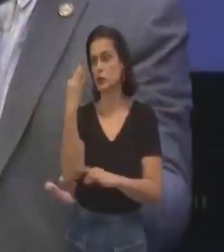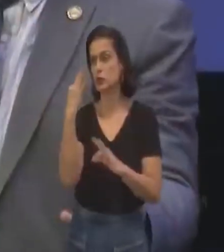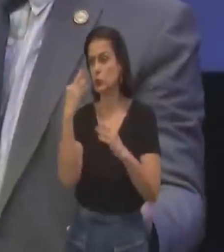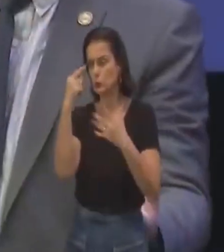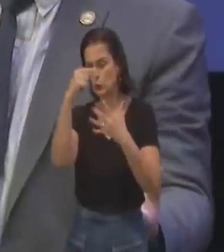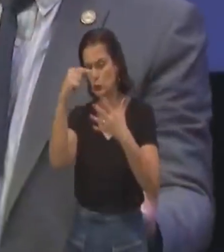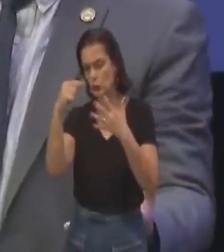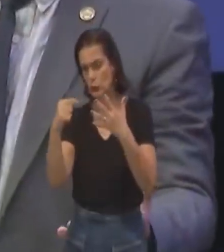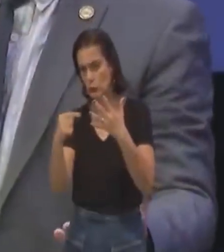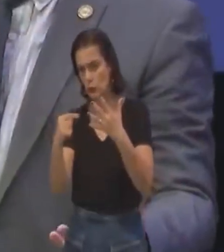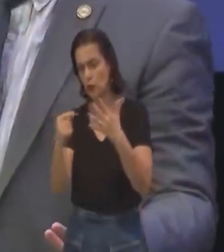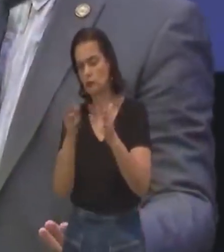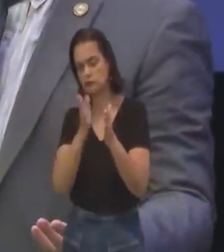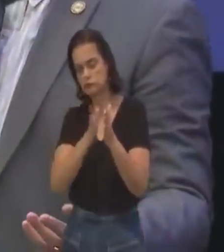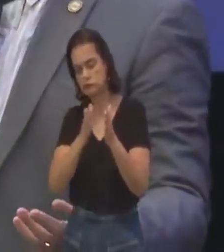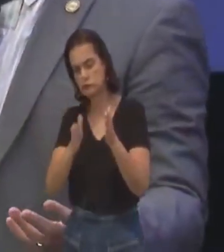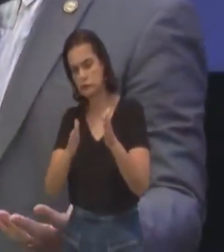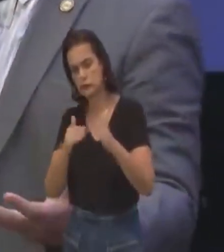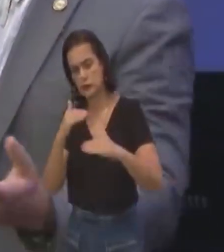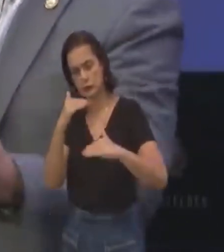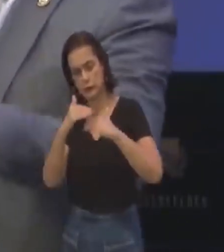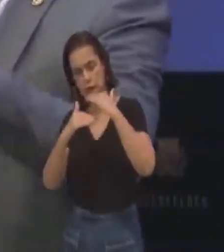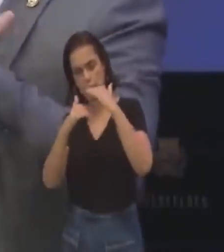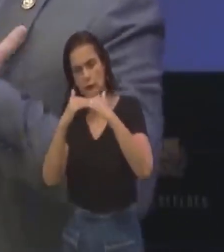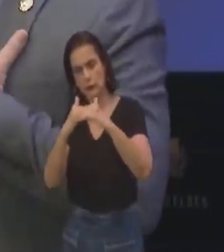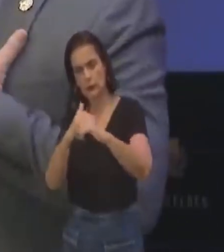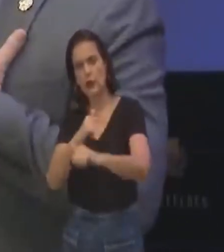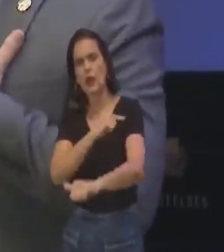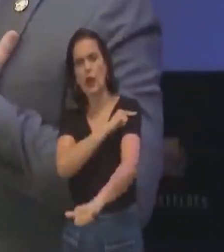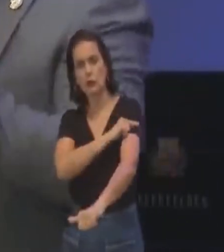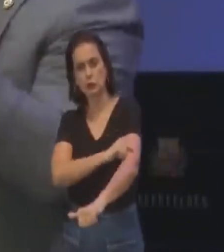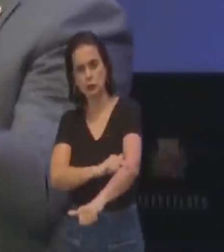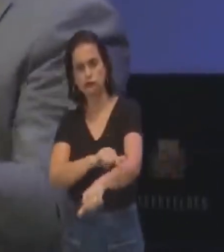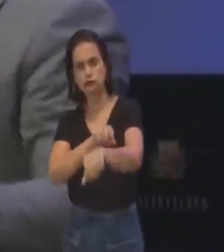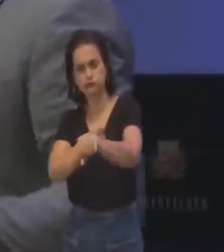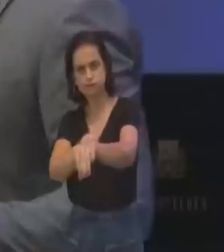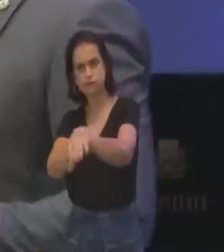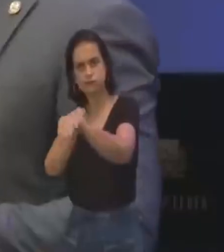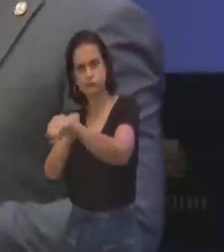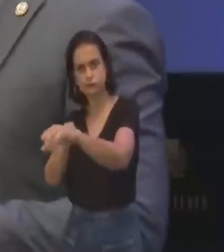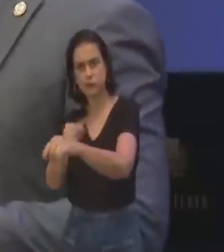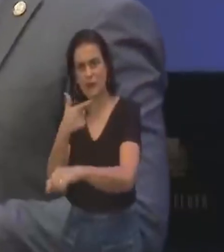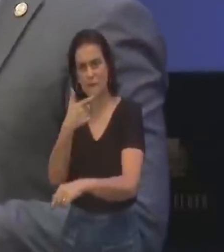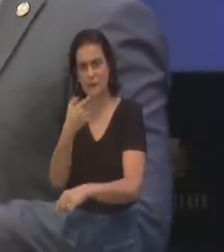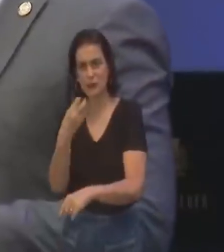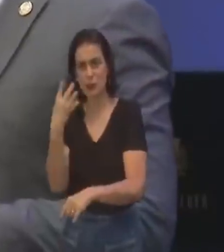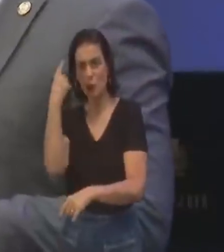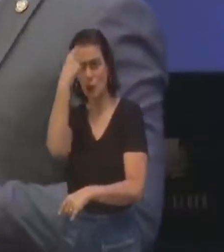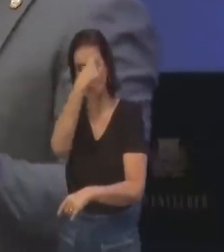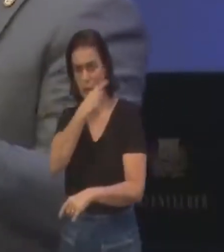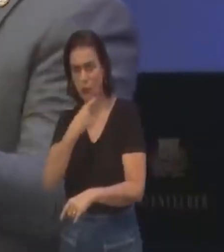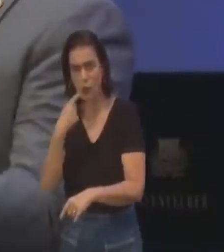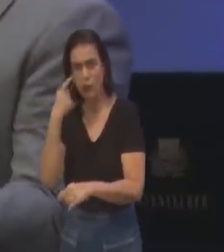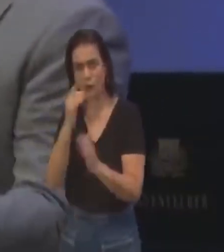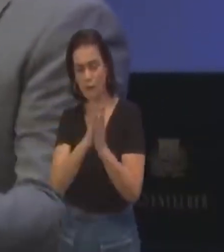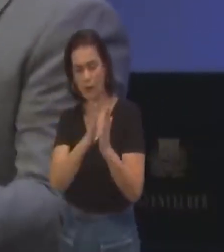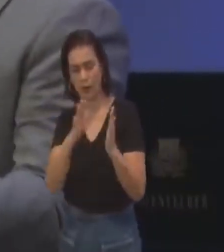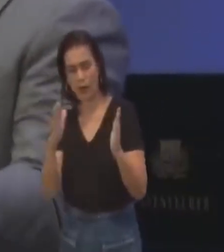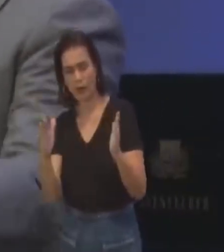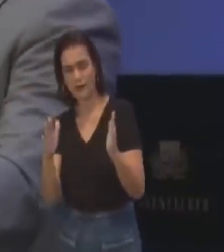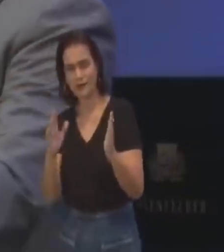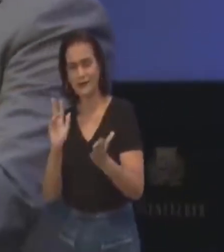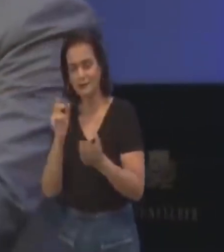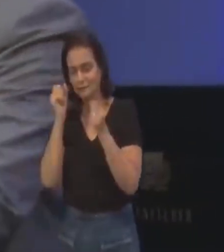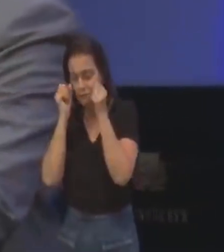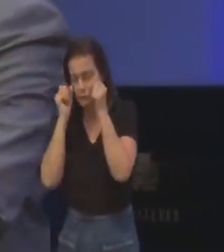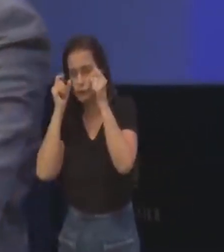parte de um processo de educação. A educação está presente em nossa vida 24 horas. Quando nós nos arrumamos, quando